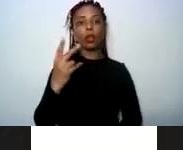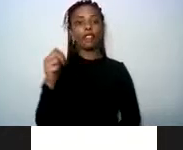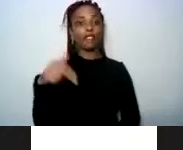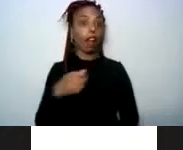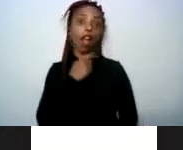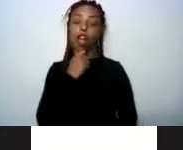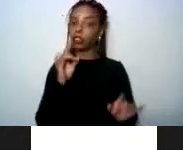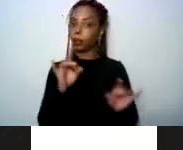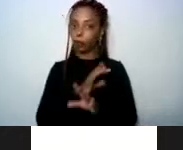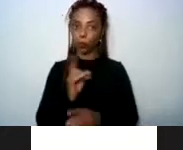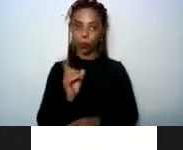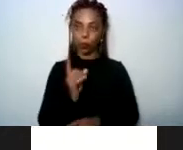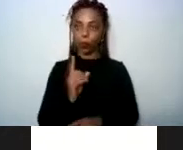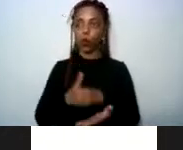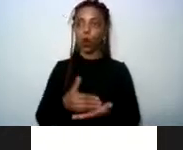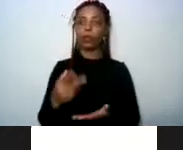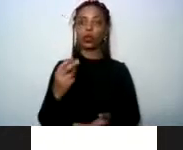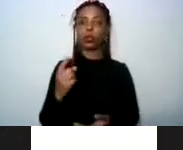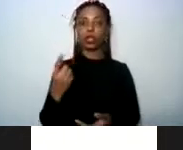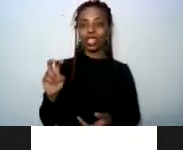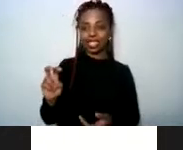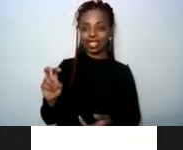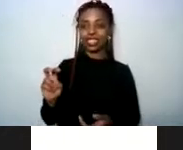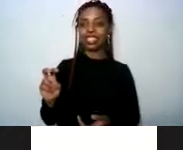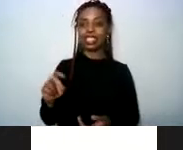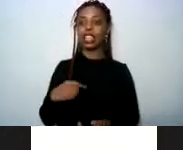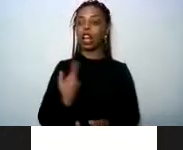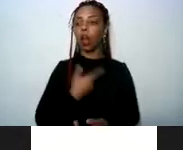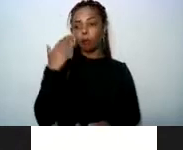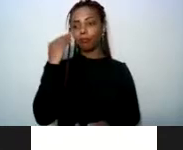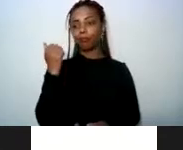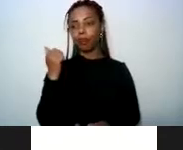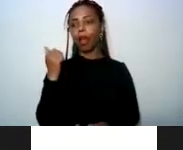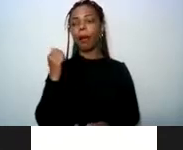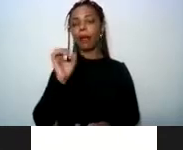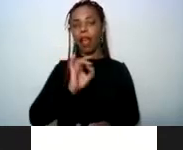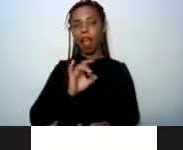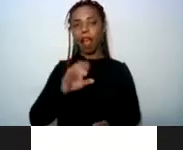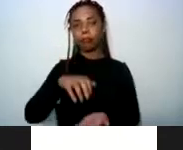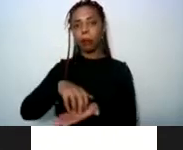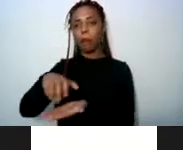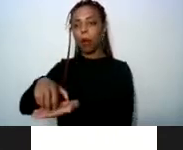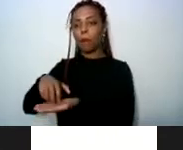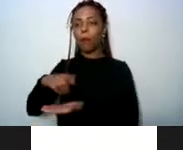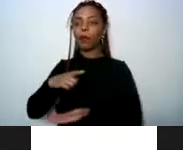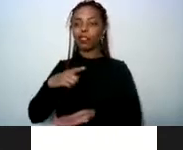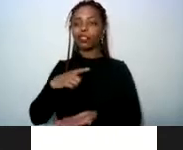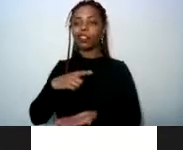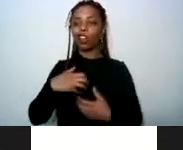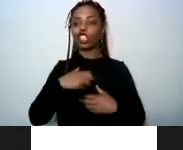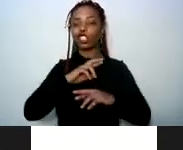ele é iniciado em 2015 e a gente sabe que cada órgão tem uma tramitação diferente